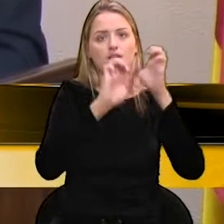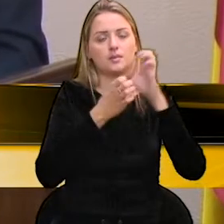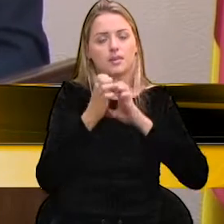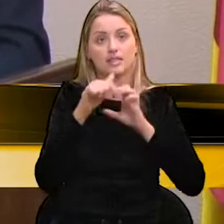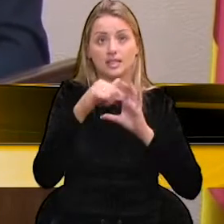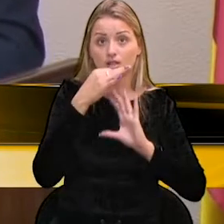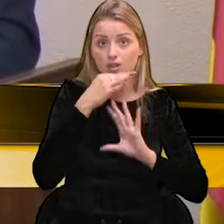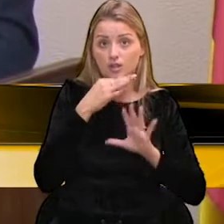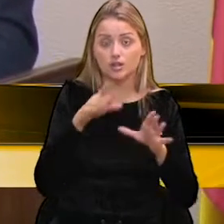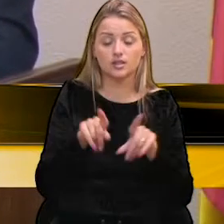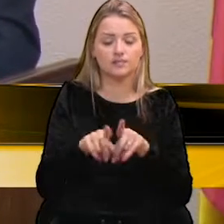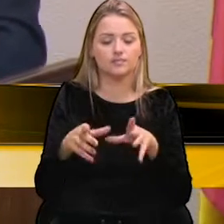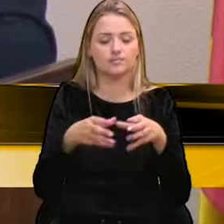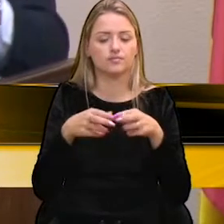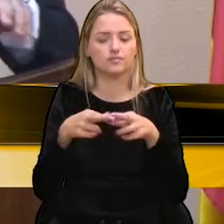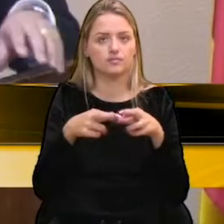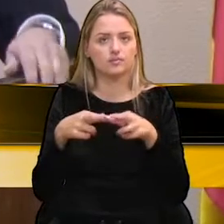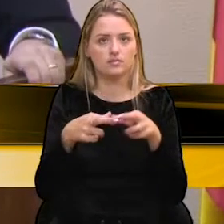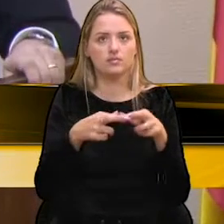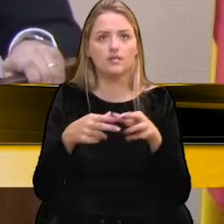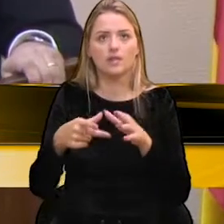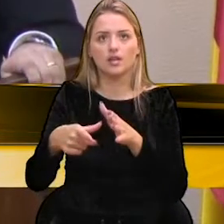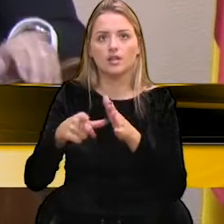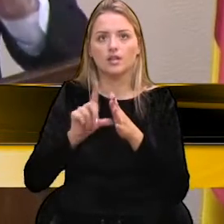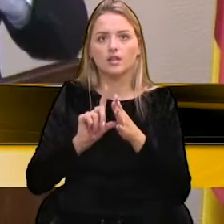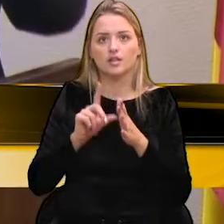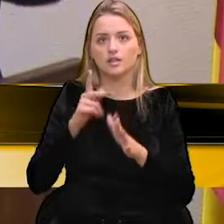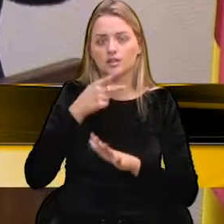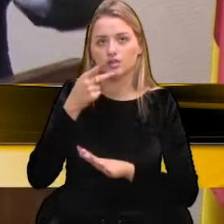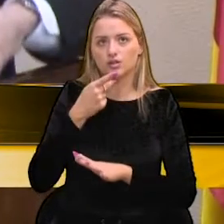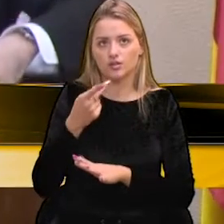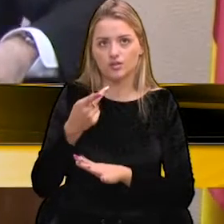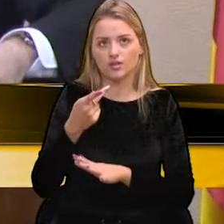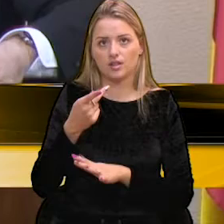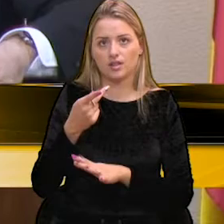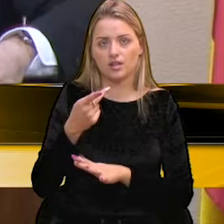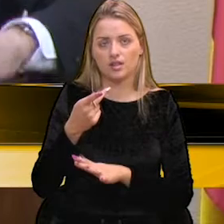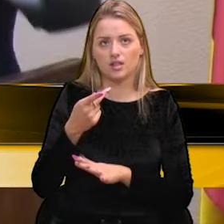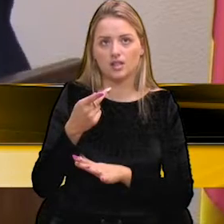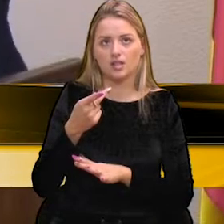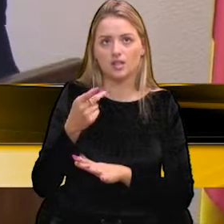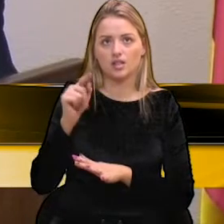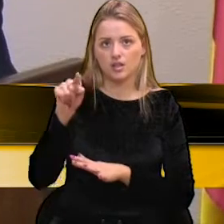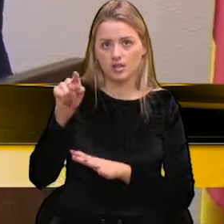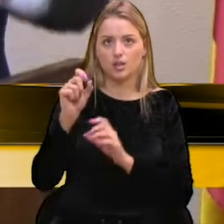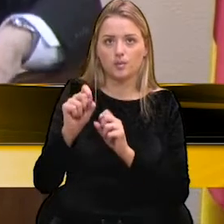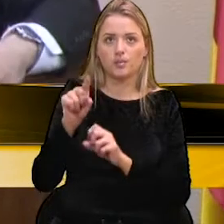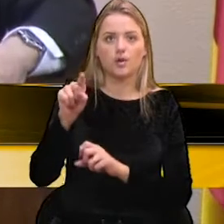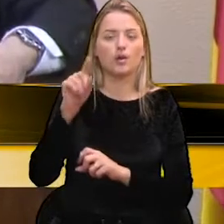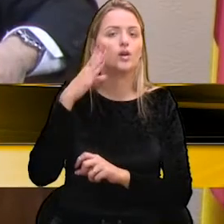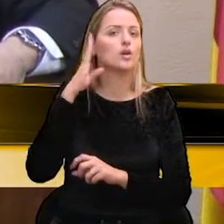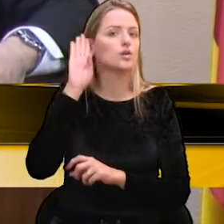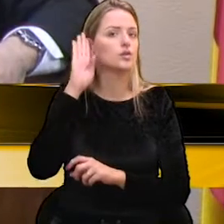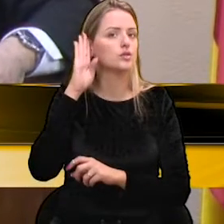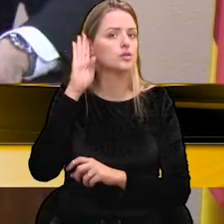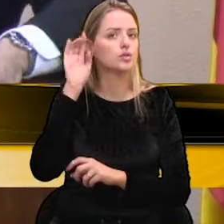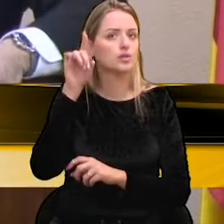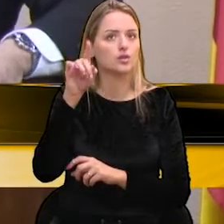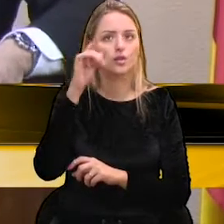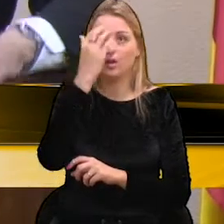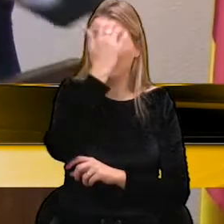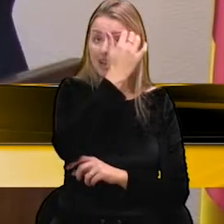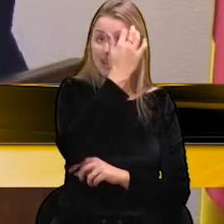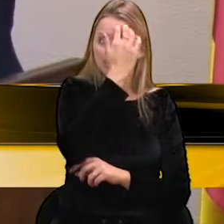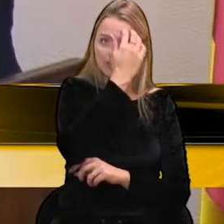da região. Antes de abordar, enfim, antes de me adentrar um pouquinho mais a fundo, eu vou conceder os apartes, vereador Adiló,